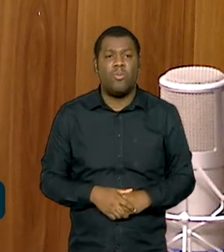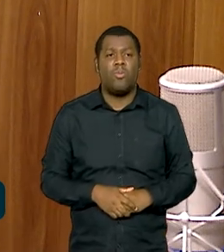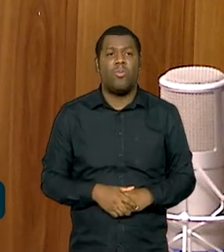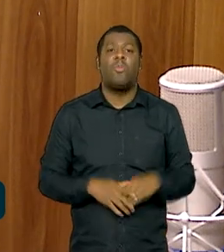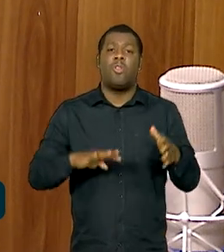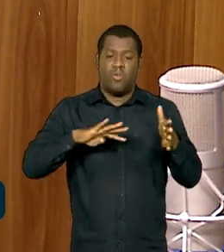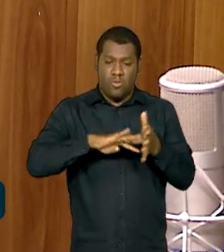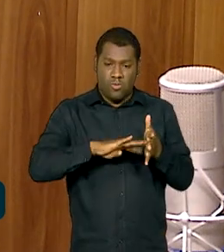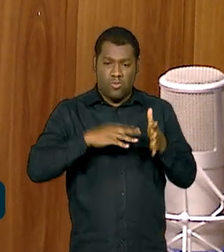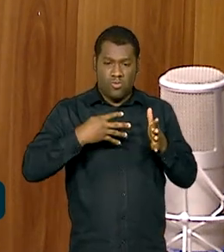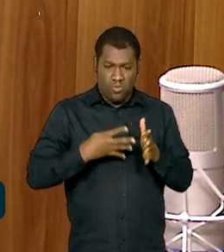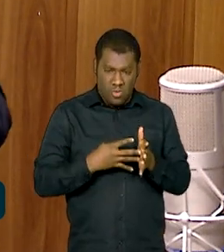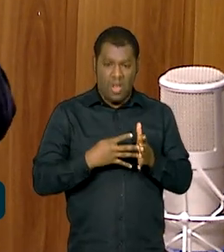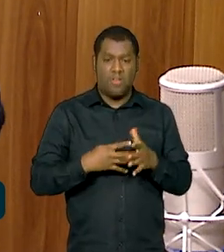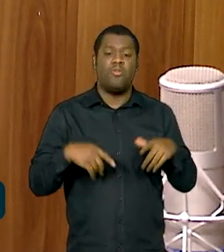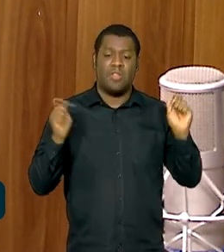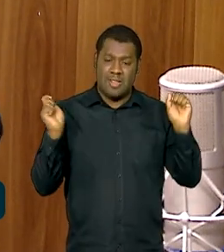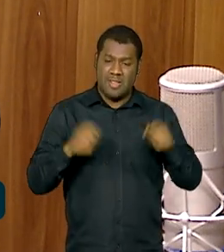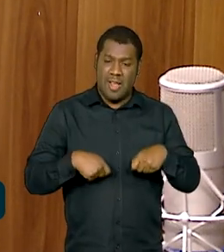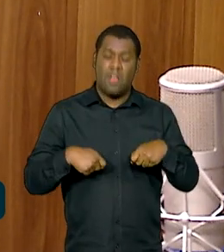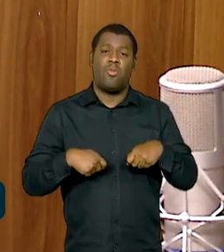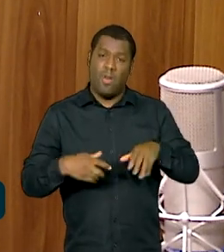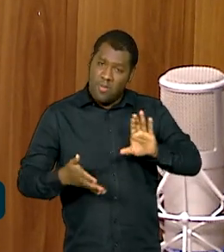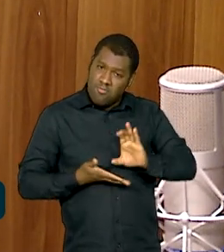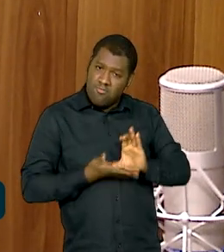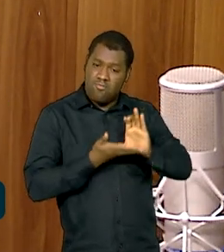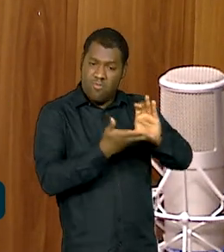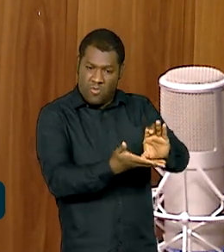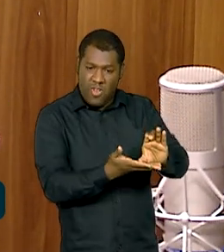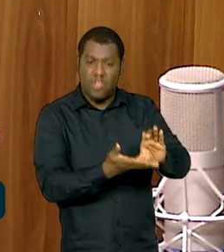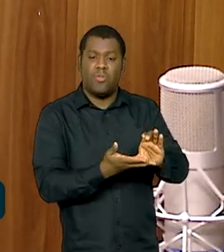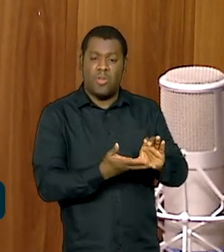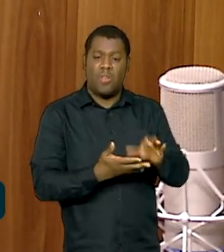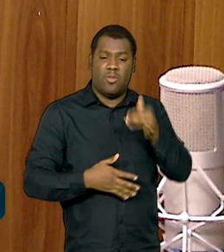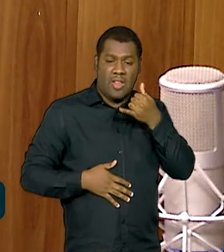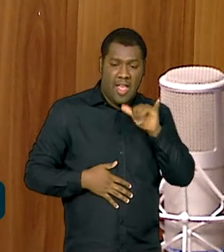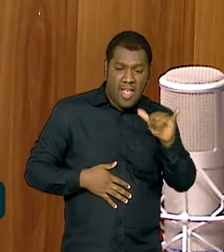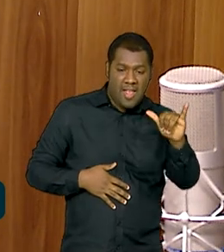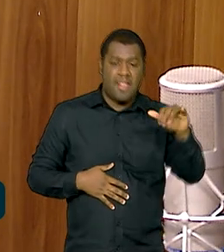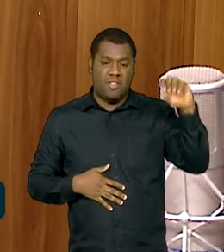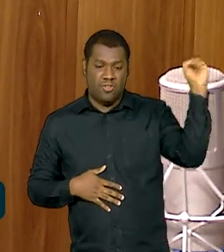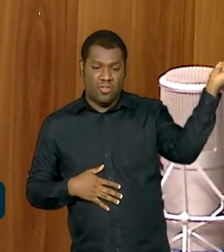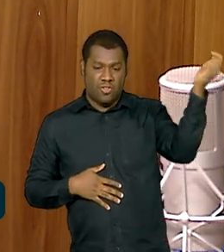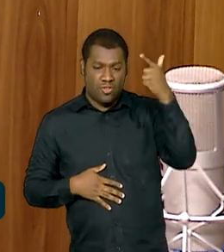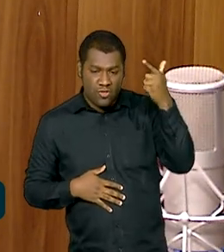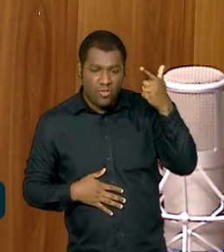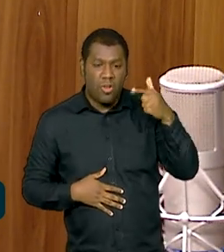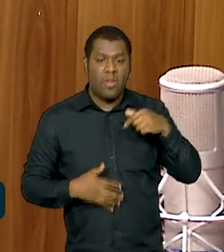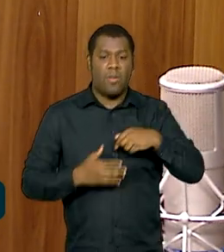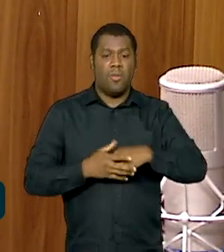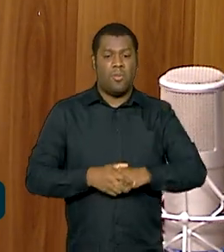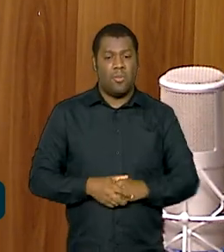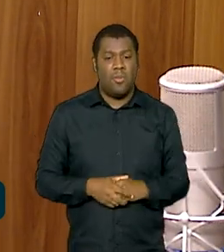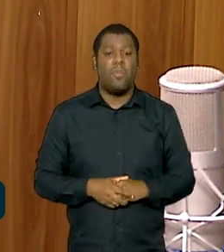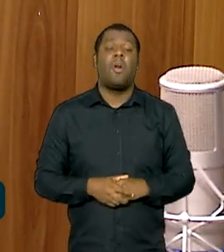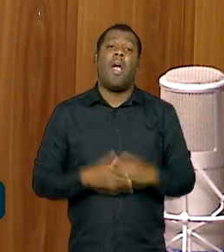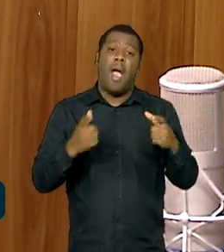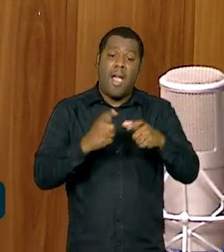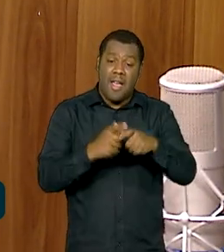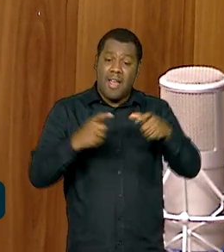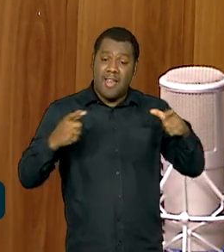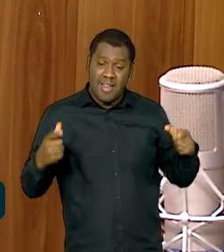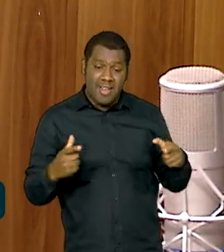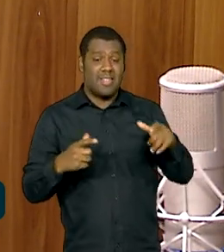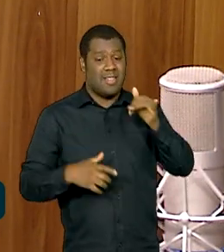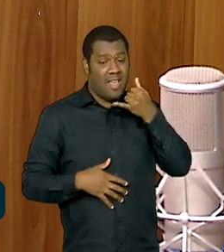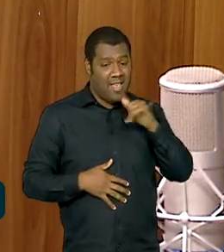que é o sudeste que permitem investimentos mais vigorosos na energia eólica solar biomassa que vem ampliar ainda mais